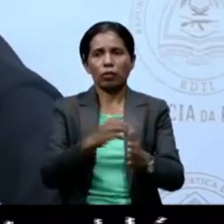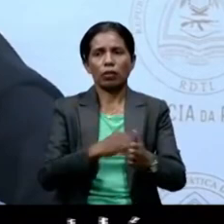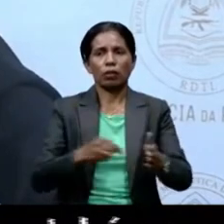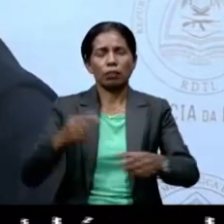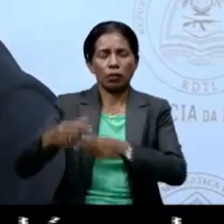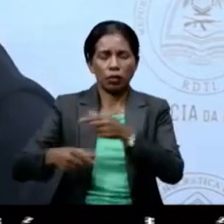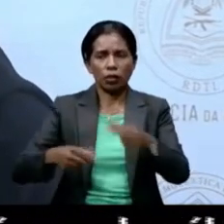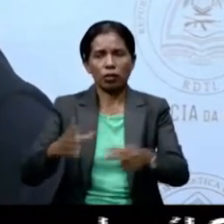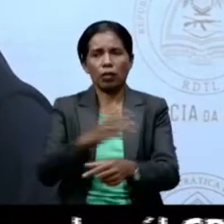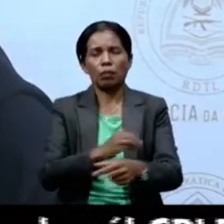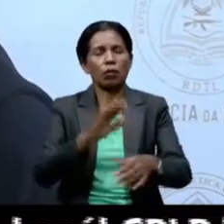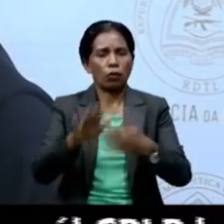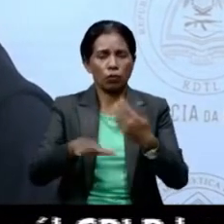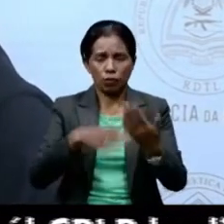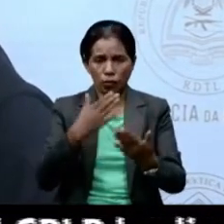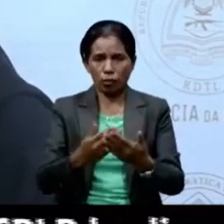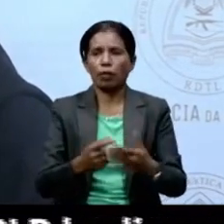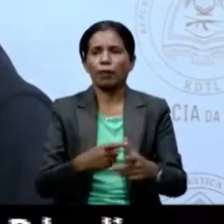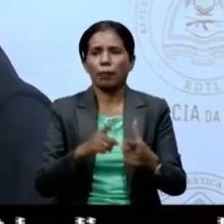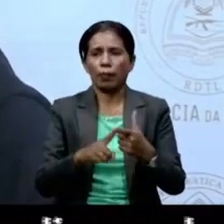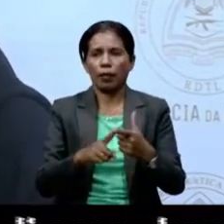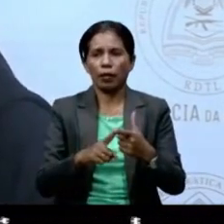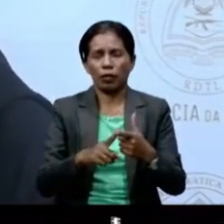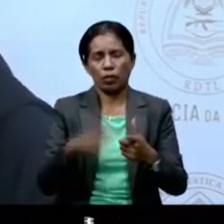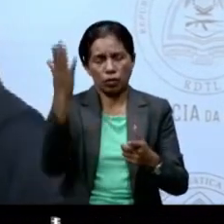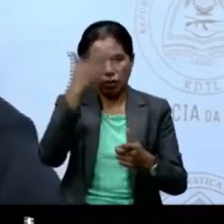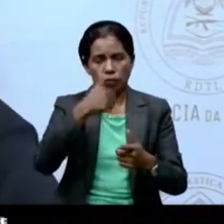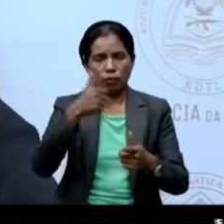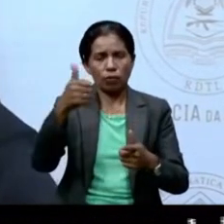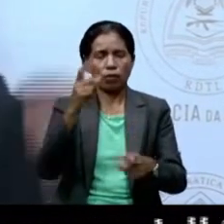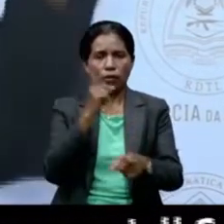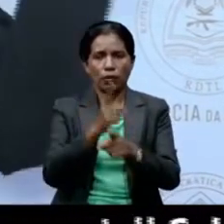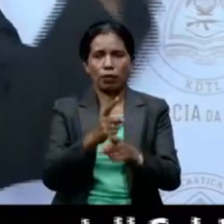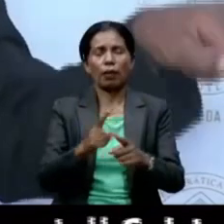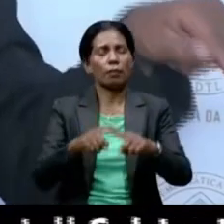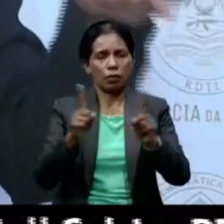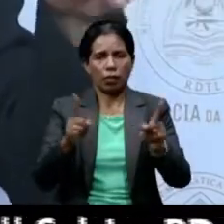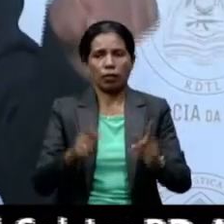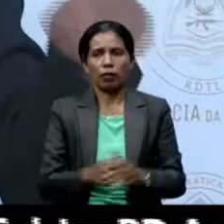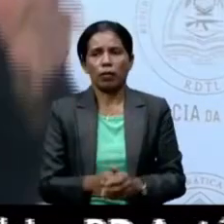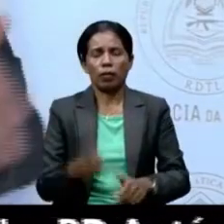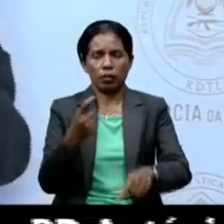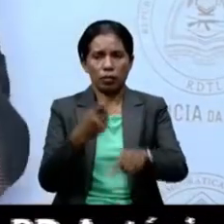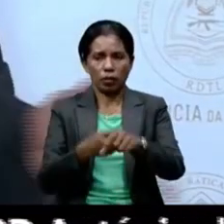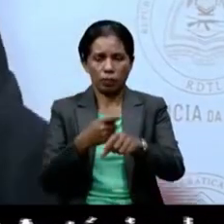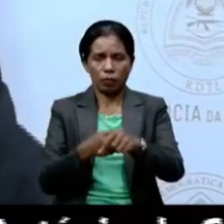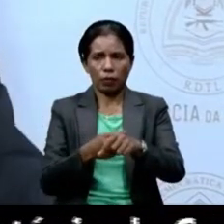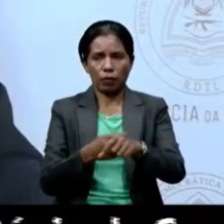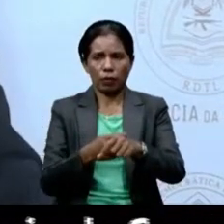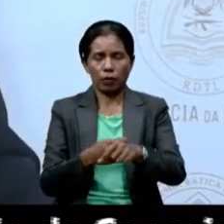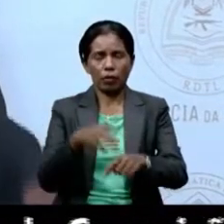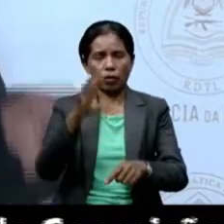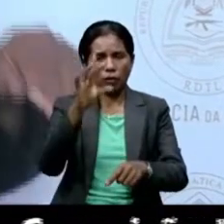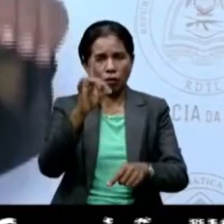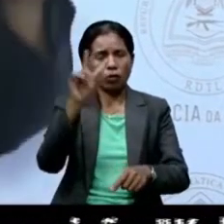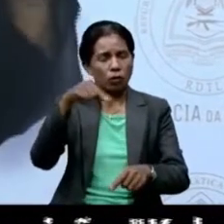engenheiros, arquitetos, fura que tem. Mas vê, momento, oitavo